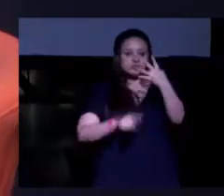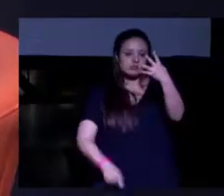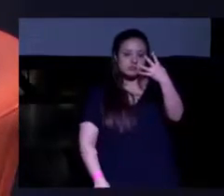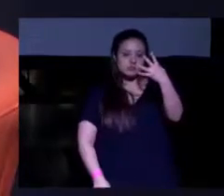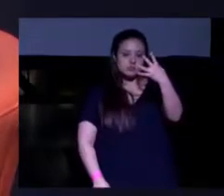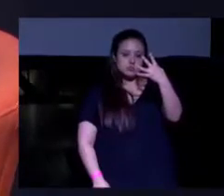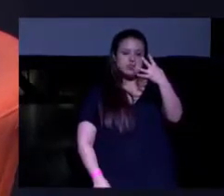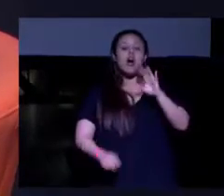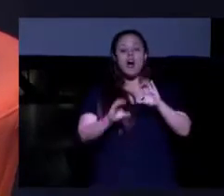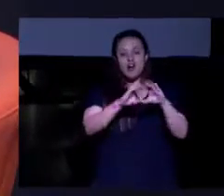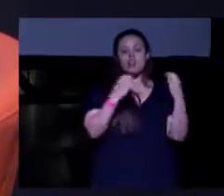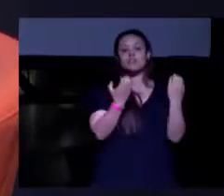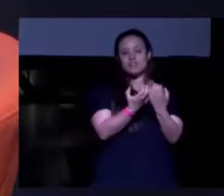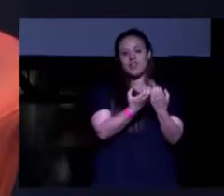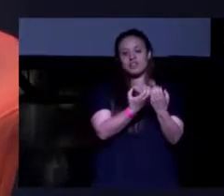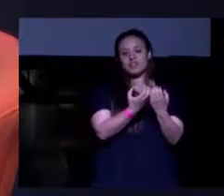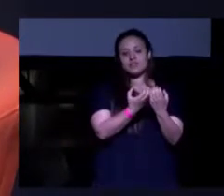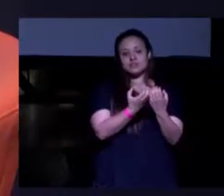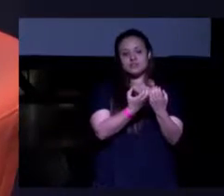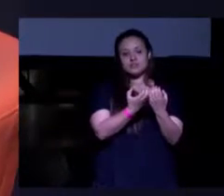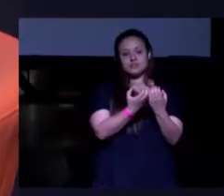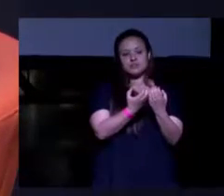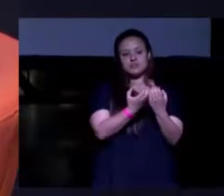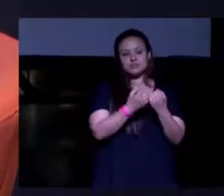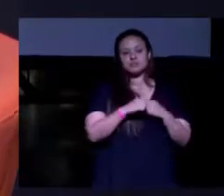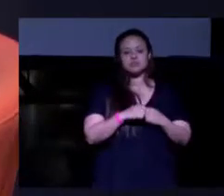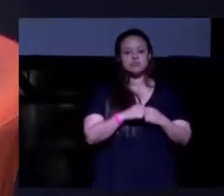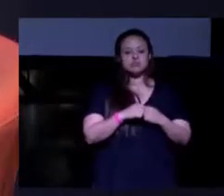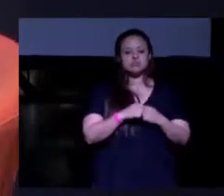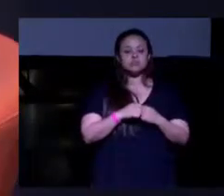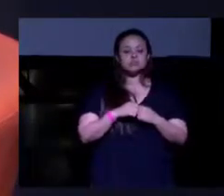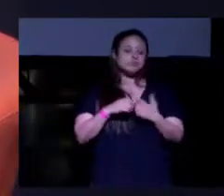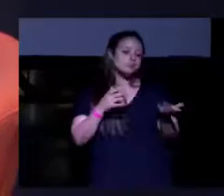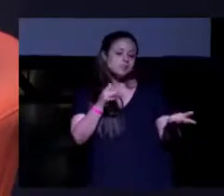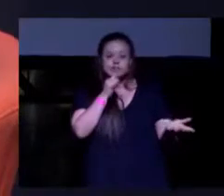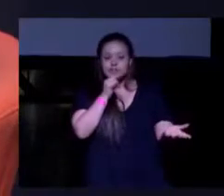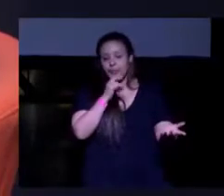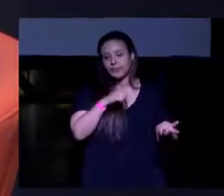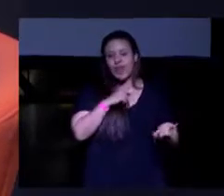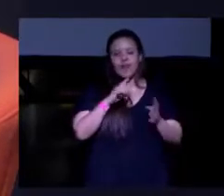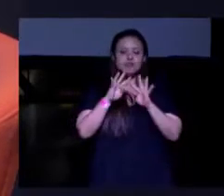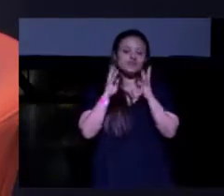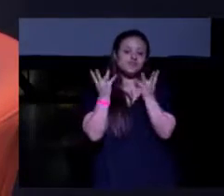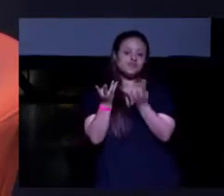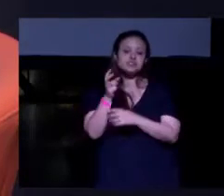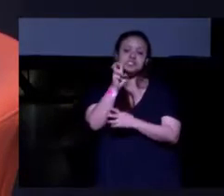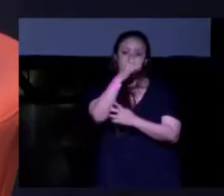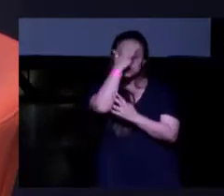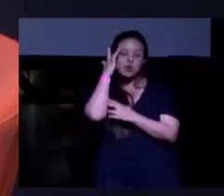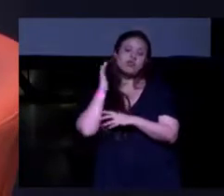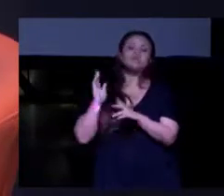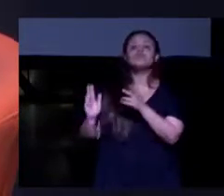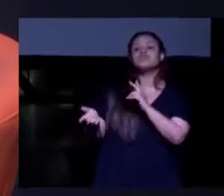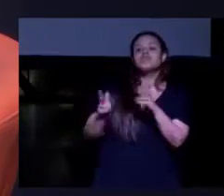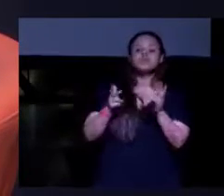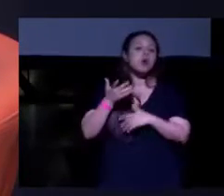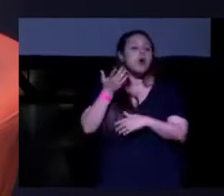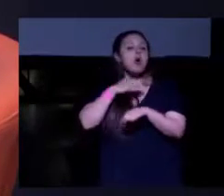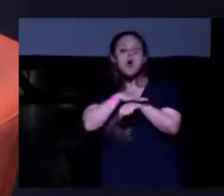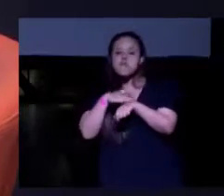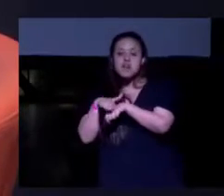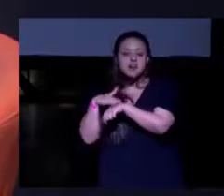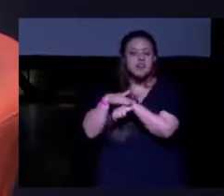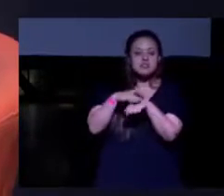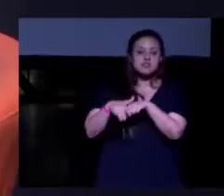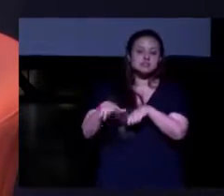gente entrou de intruso, ele tem 5 pessoas conversando sobre uma história que aconteceu entre eles. O nosso senso de comunidade é menor, porque a gente não viveu aquela história.